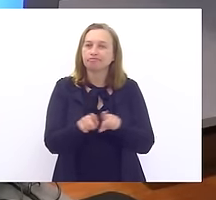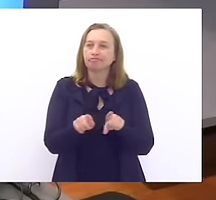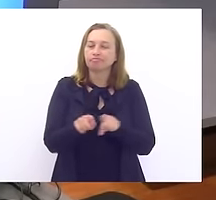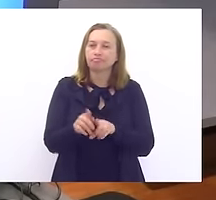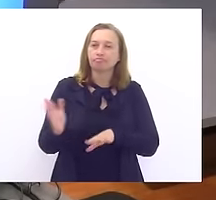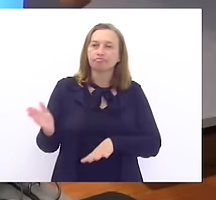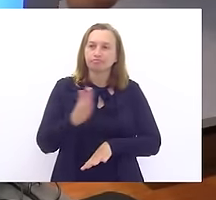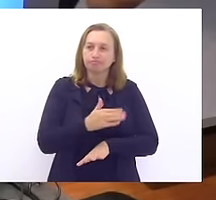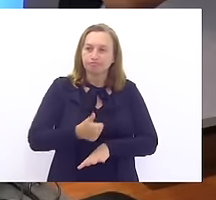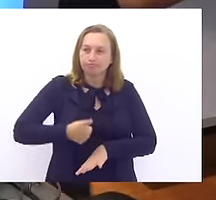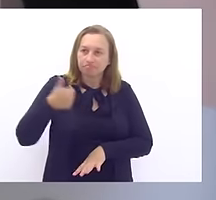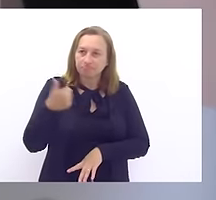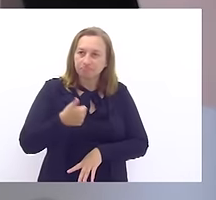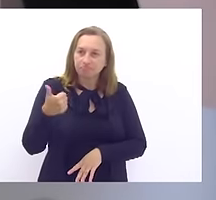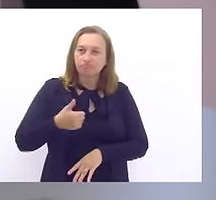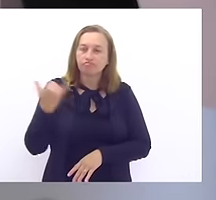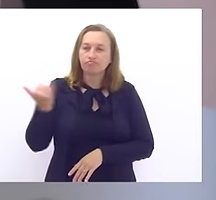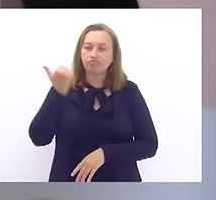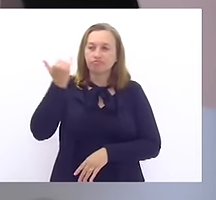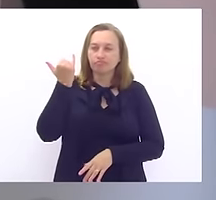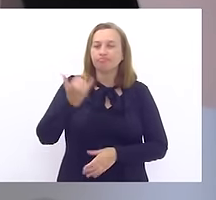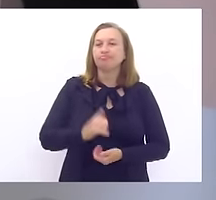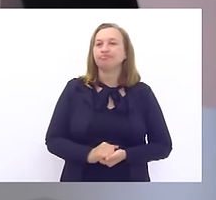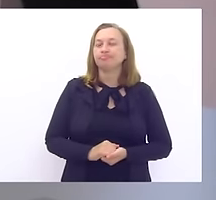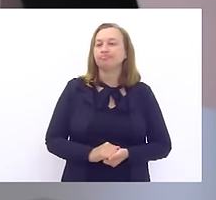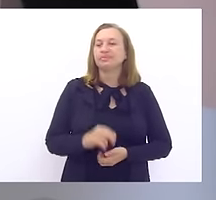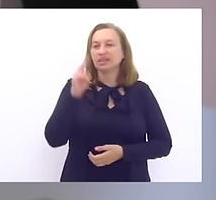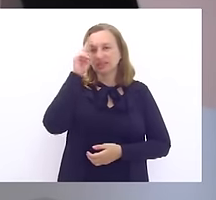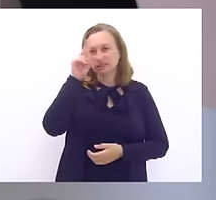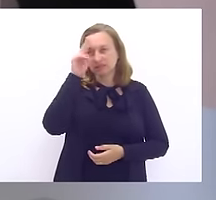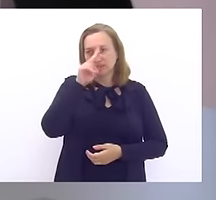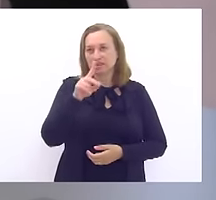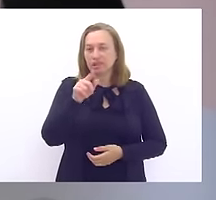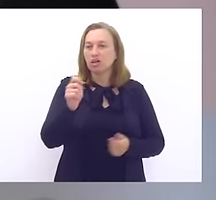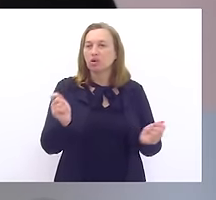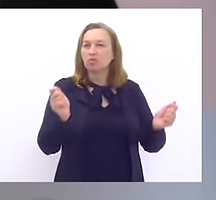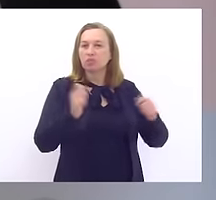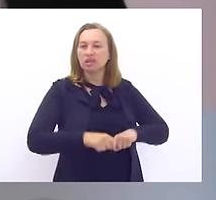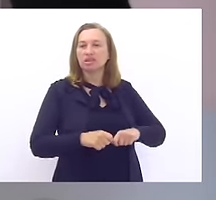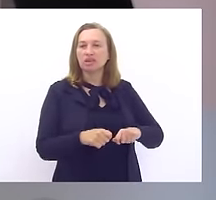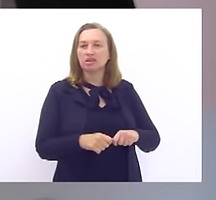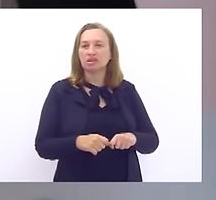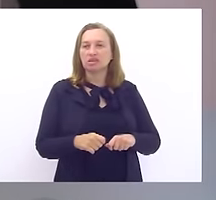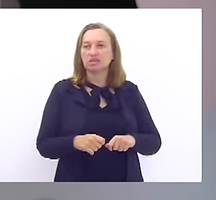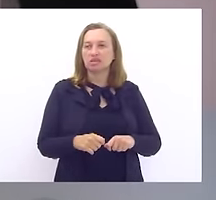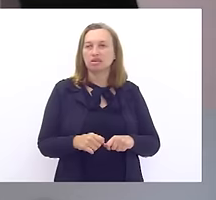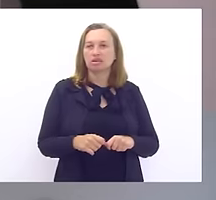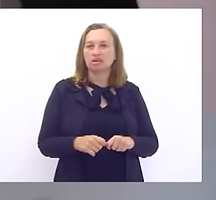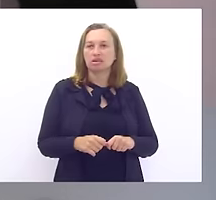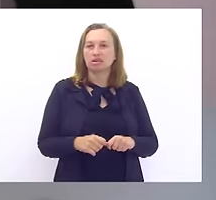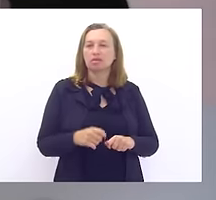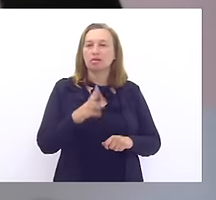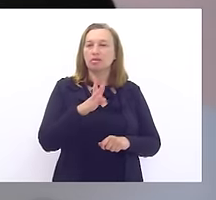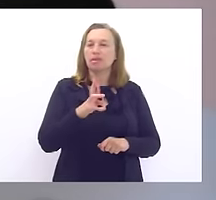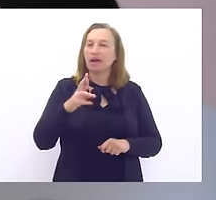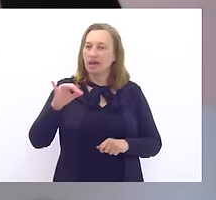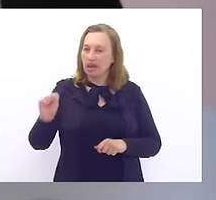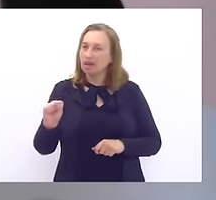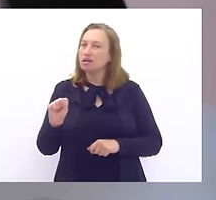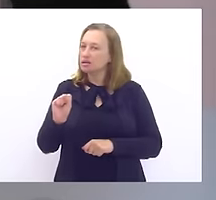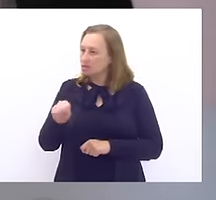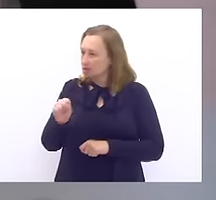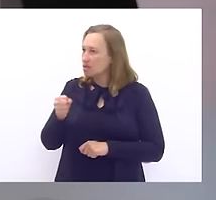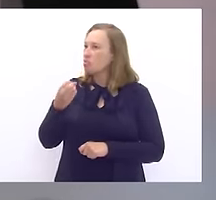vamos lá primeiro é importante a gente relembrar a questão da competência Deputado as barreiras funcionam